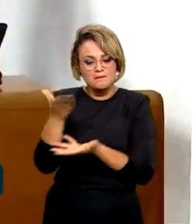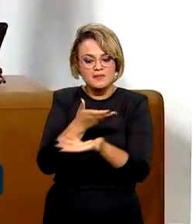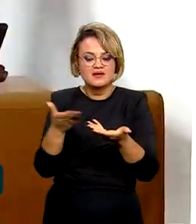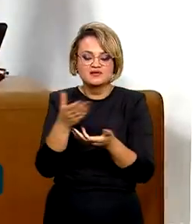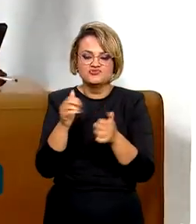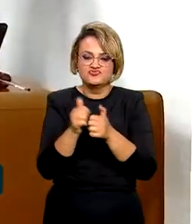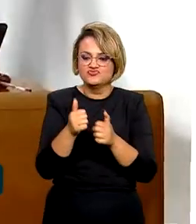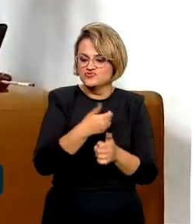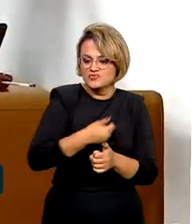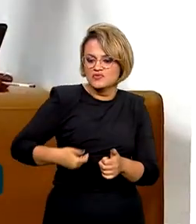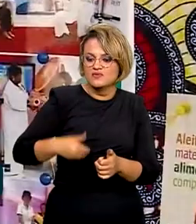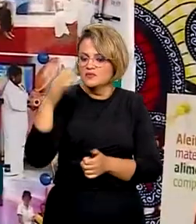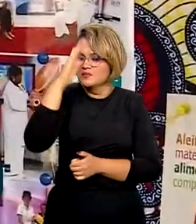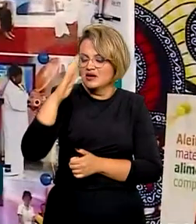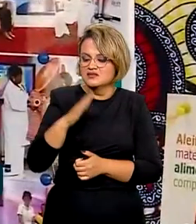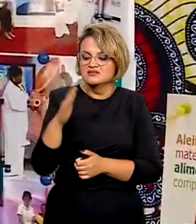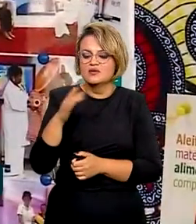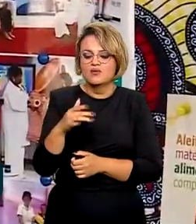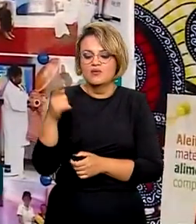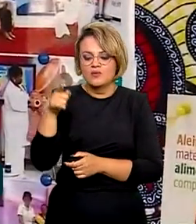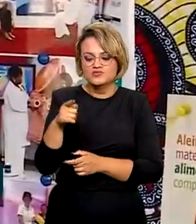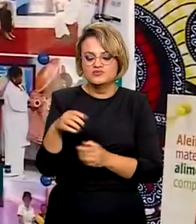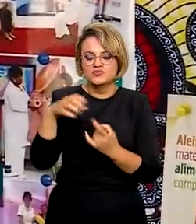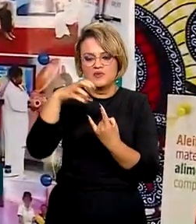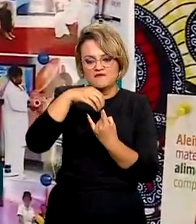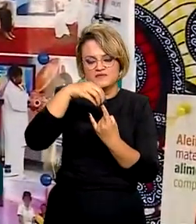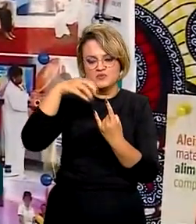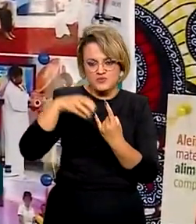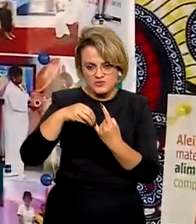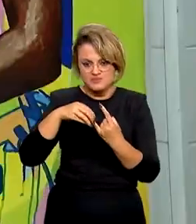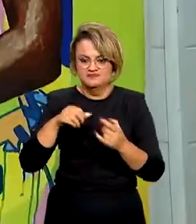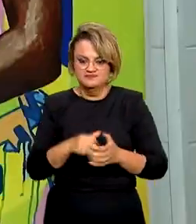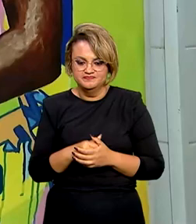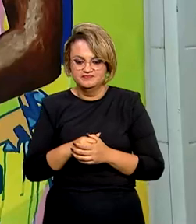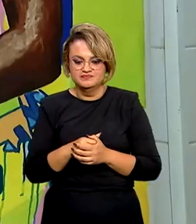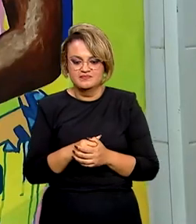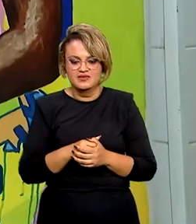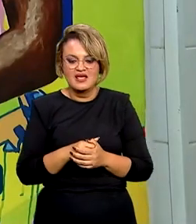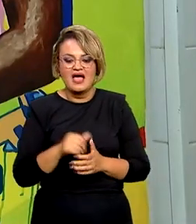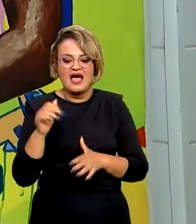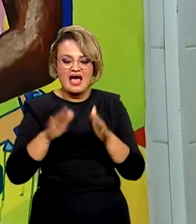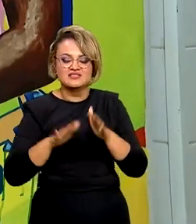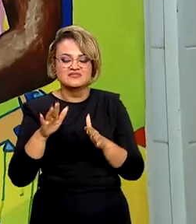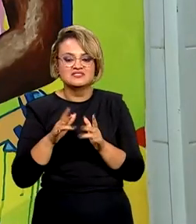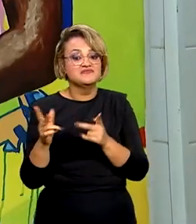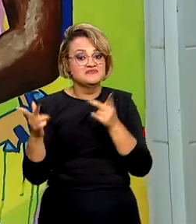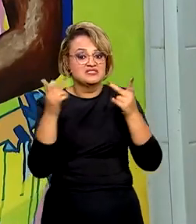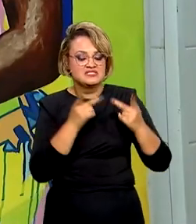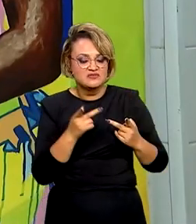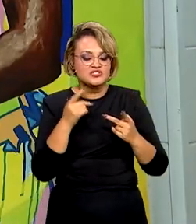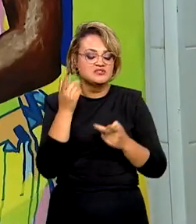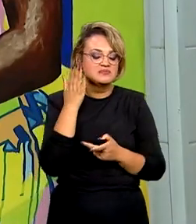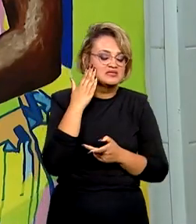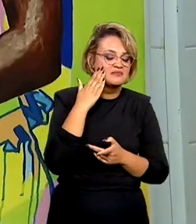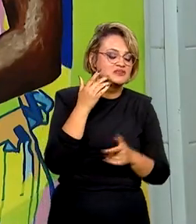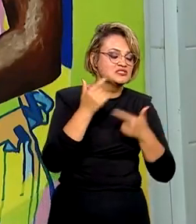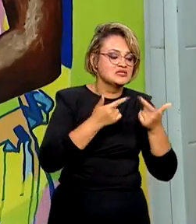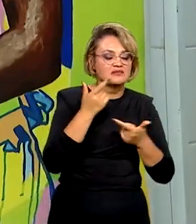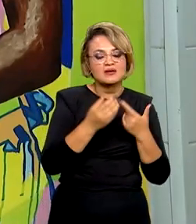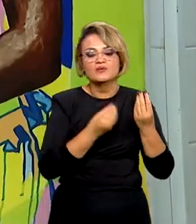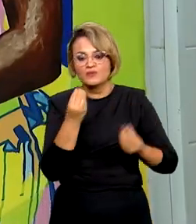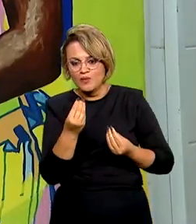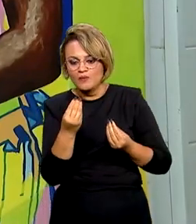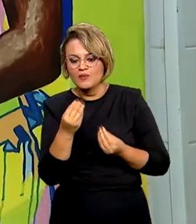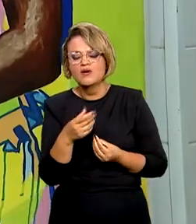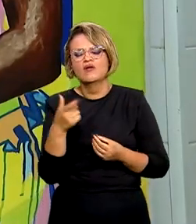com o governo brasileiro por meio da Fundação Oswaldo Cruz. De vez em quando fazem a visita para avaliar como é que a gente está a trabalhar. E claro,